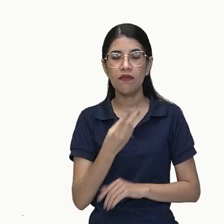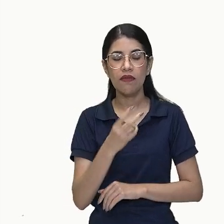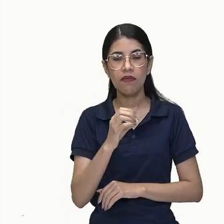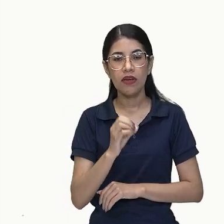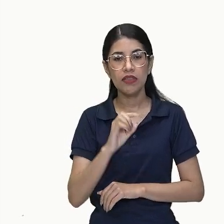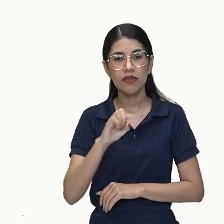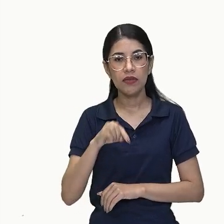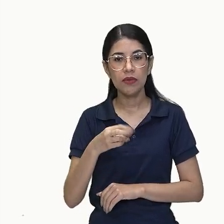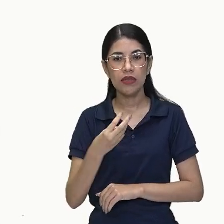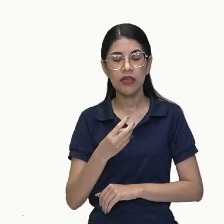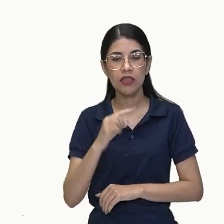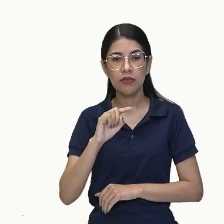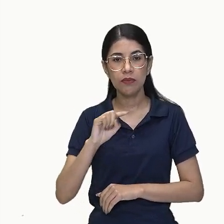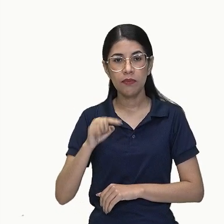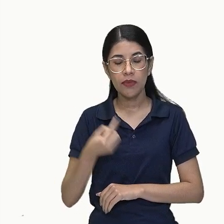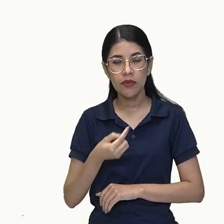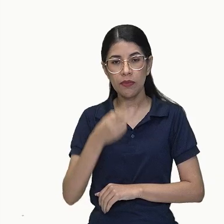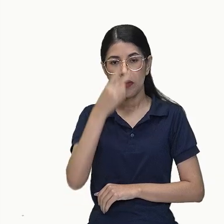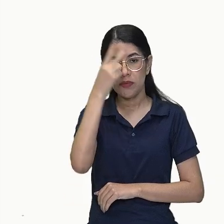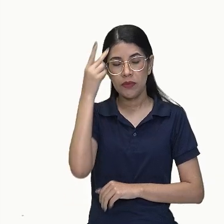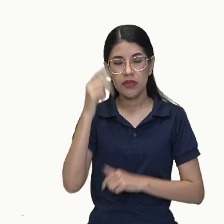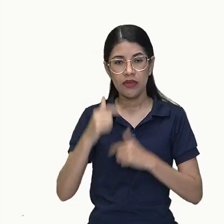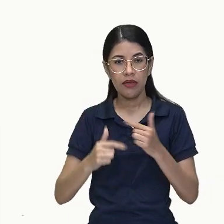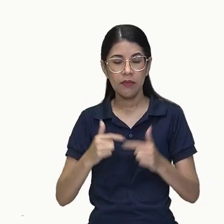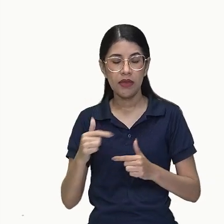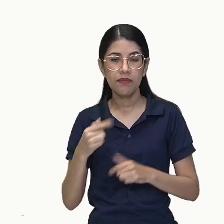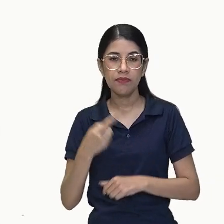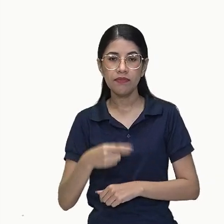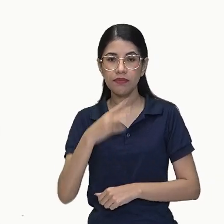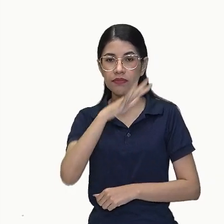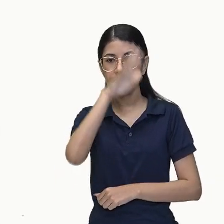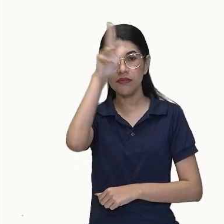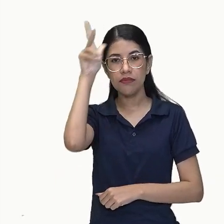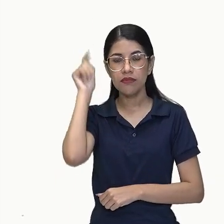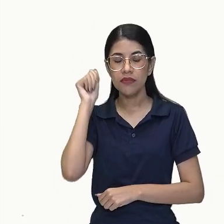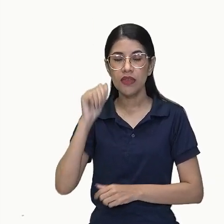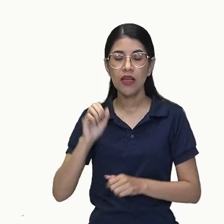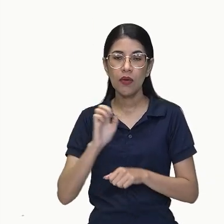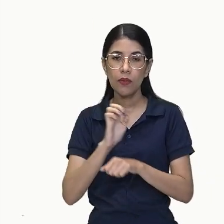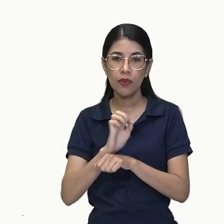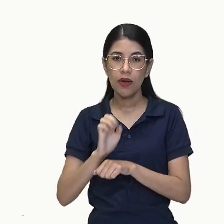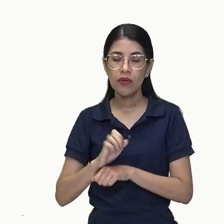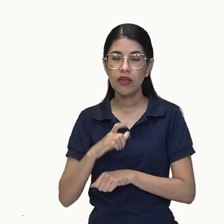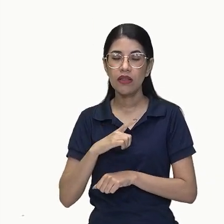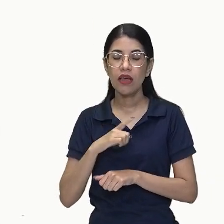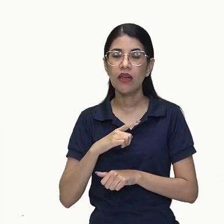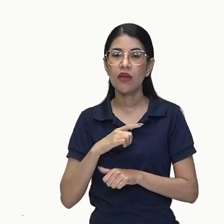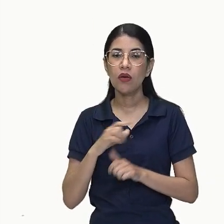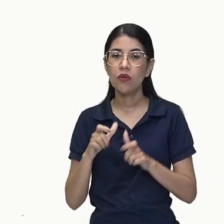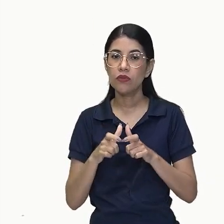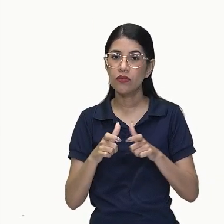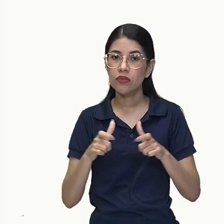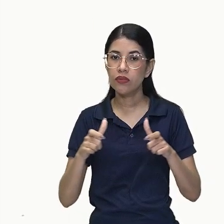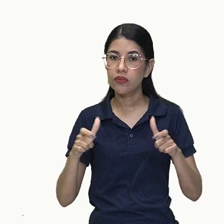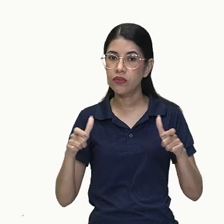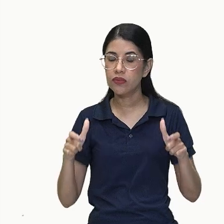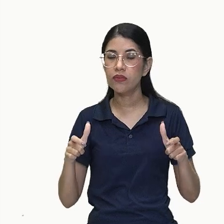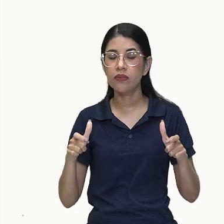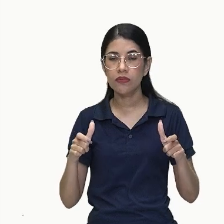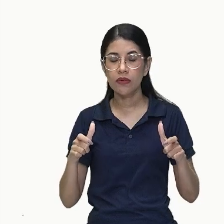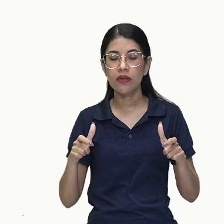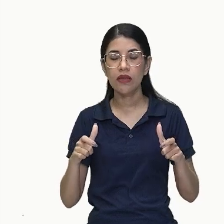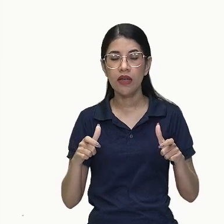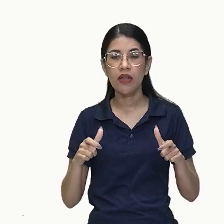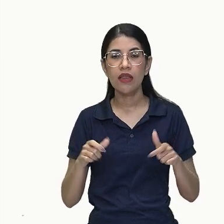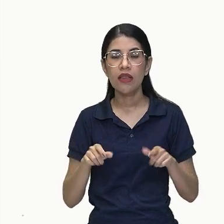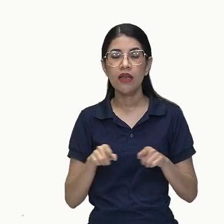20,3 mil trabalhadores. O Amazonas é um dos estados com maior crescimento absoluto, puxado